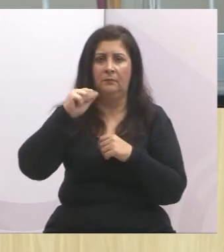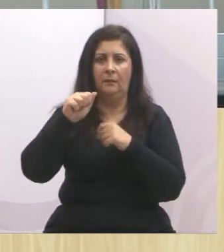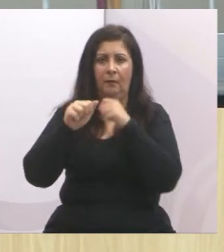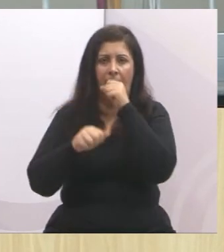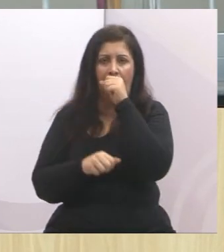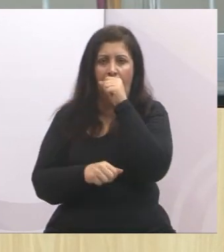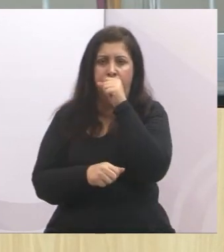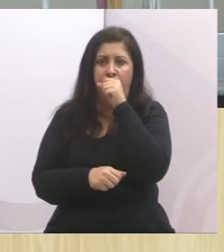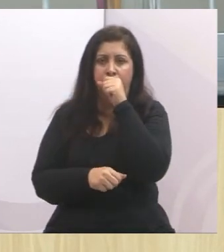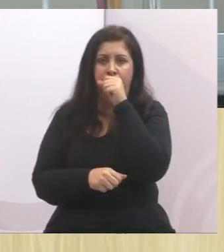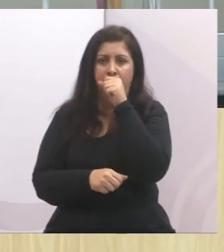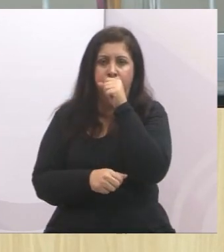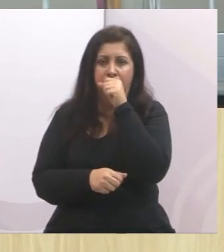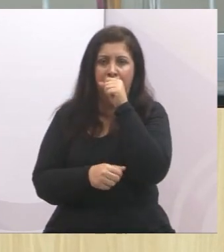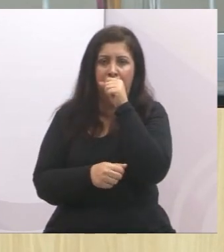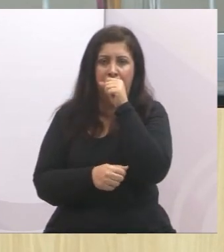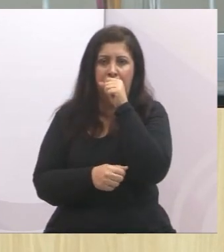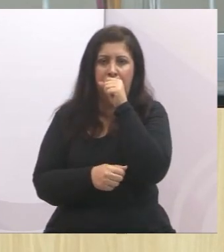Santos.